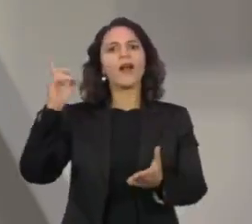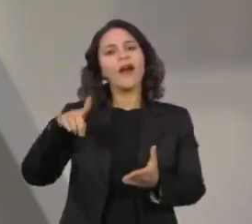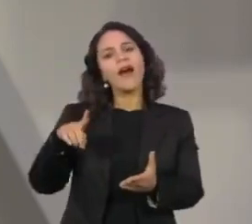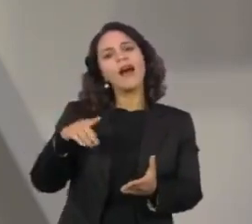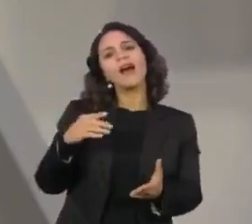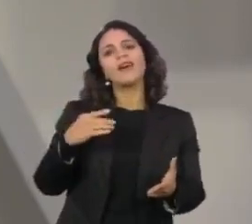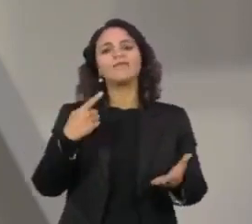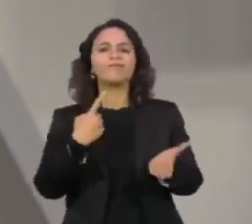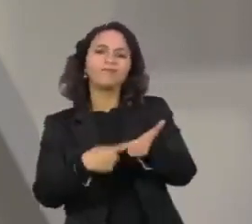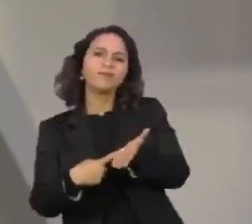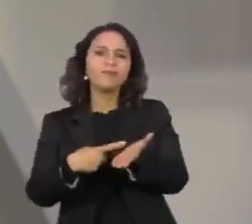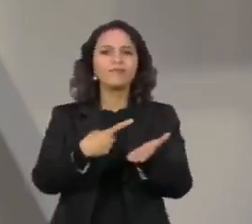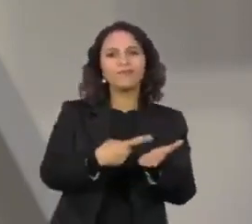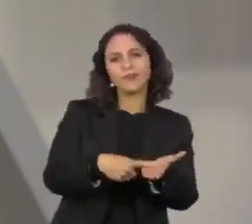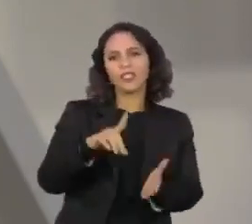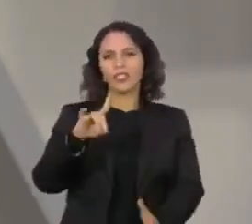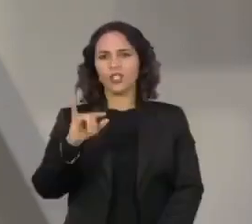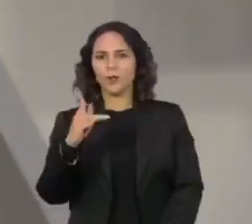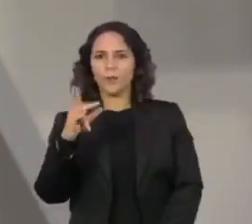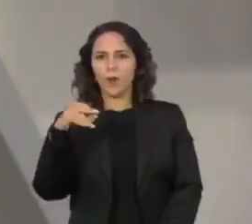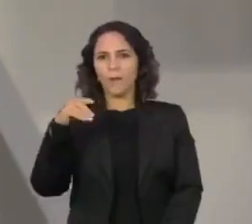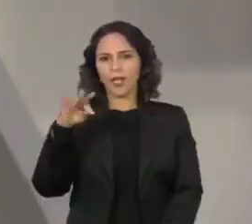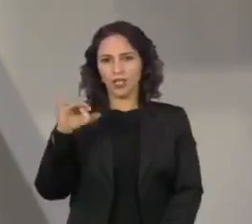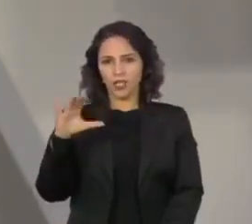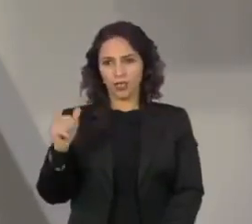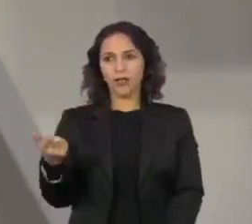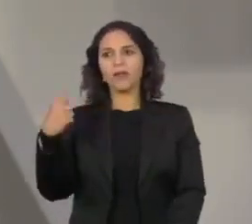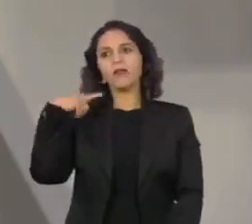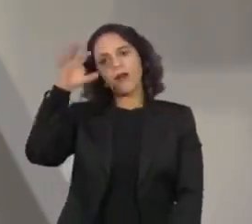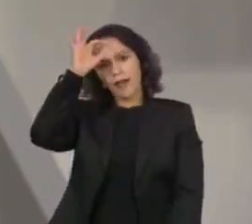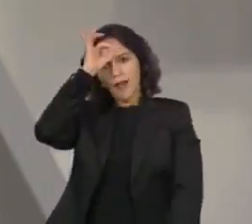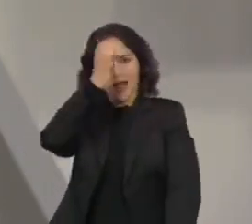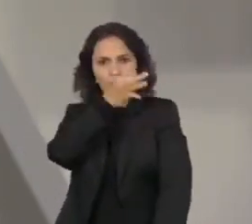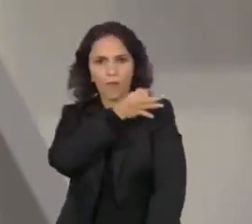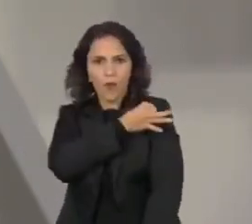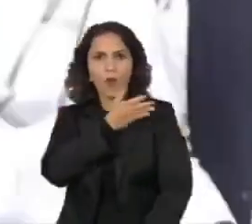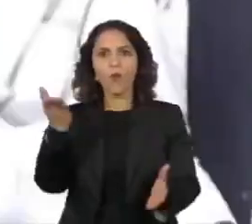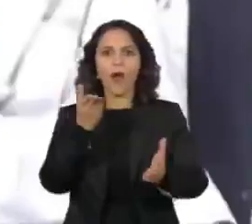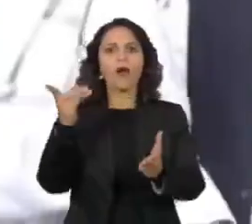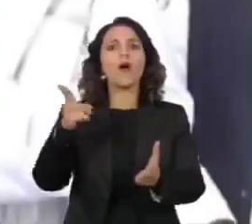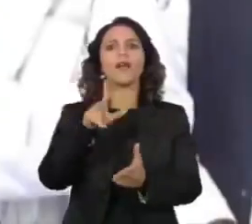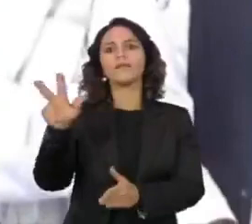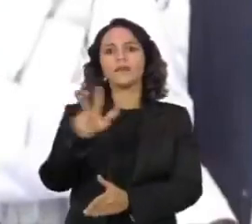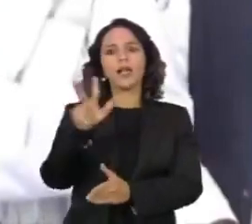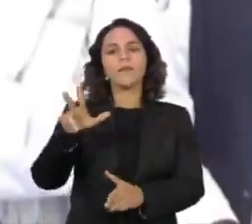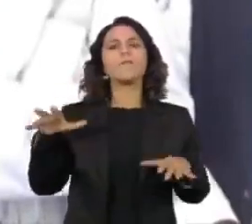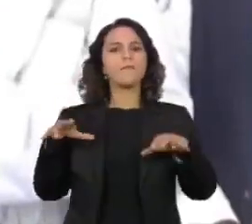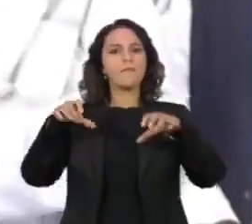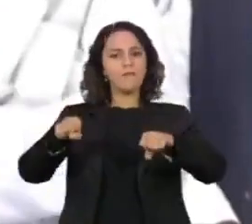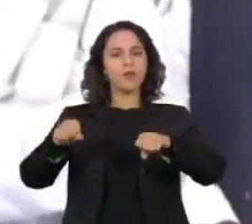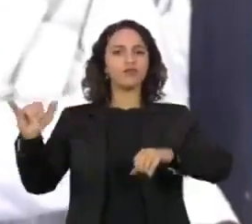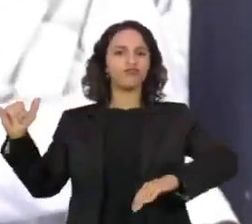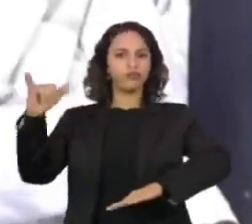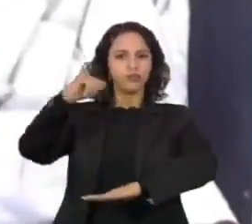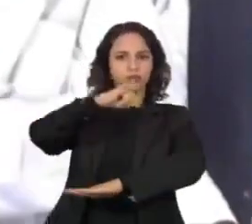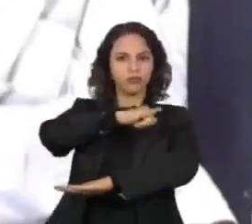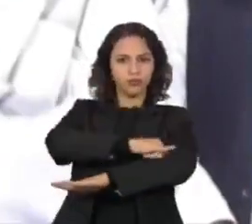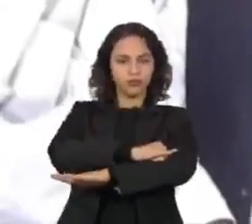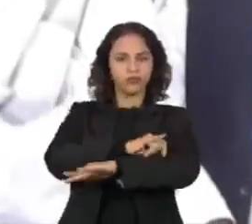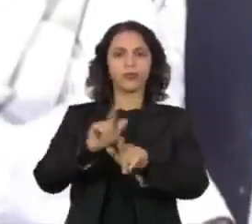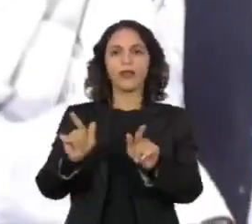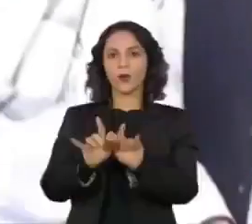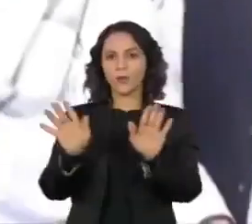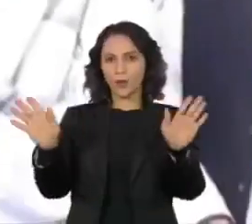diplomática em Cabo o Talibã tomou controle Imediato do aeroporto na pista do aeroporto